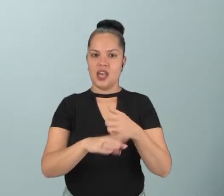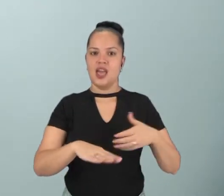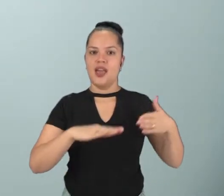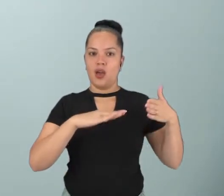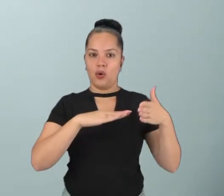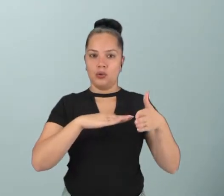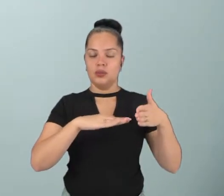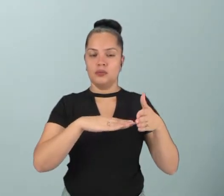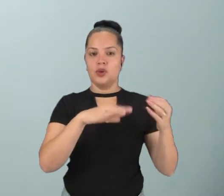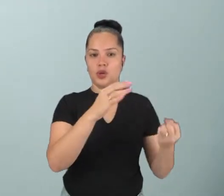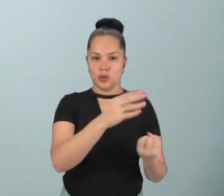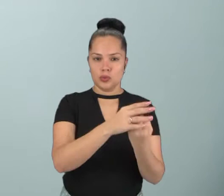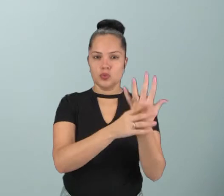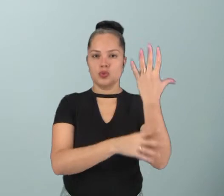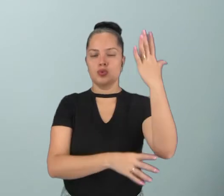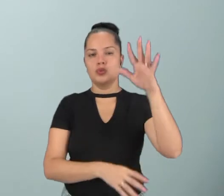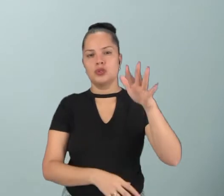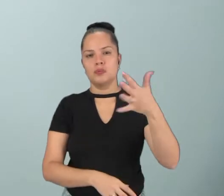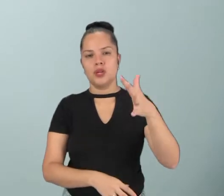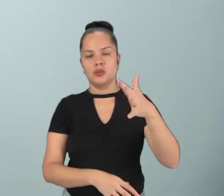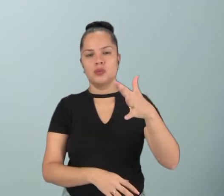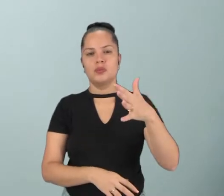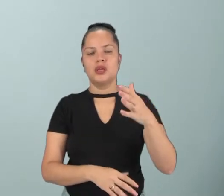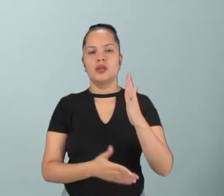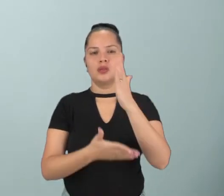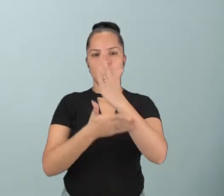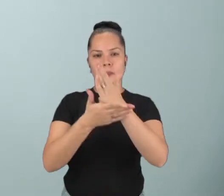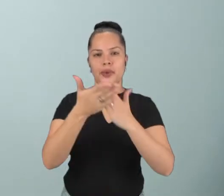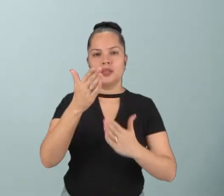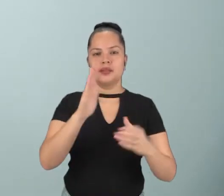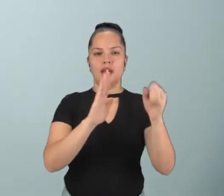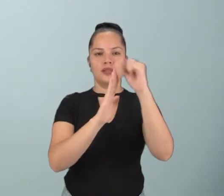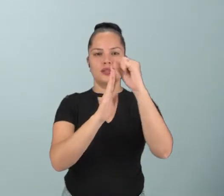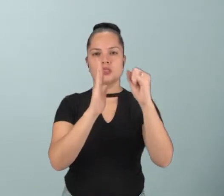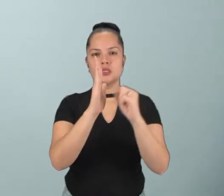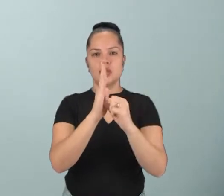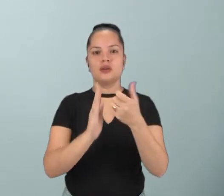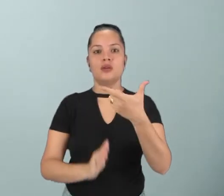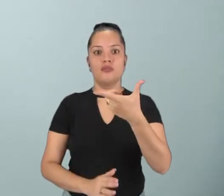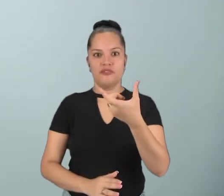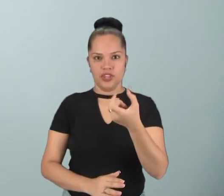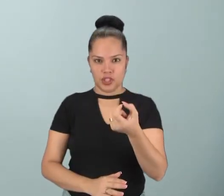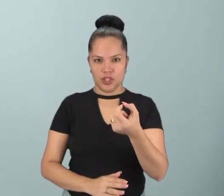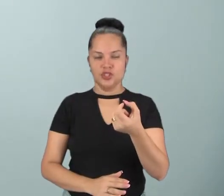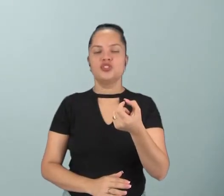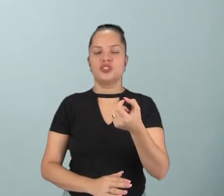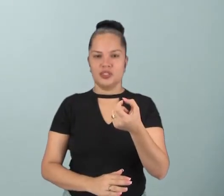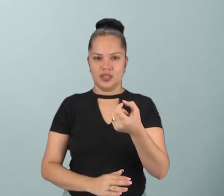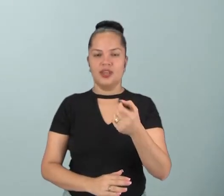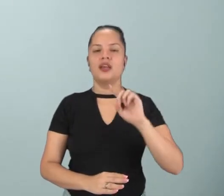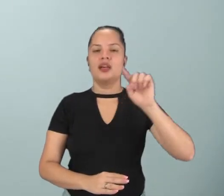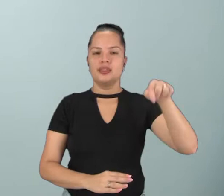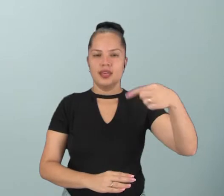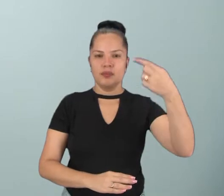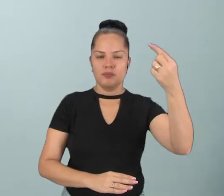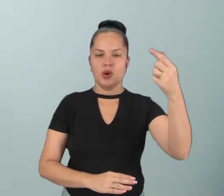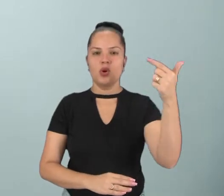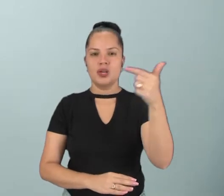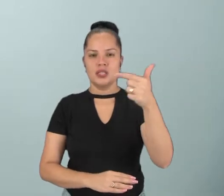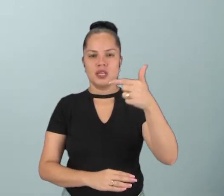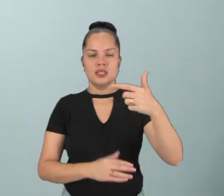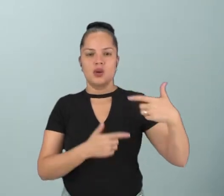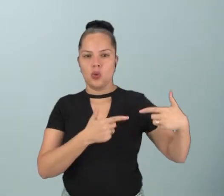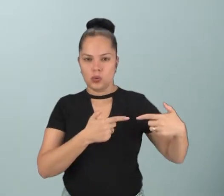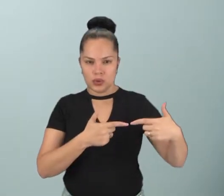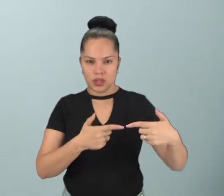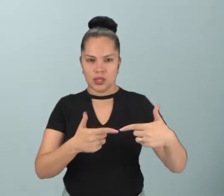vai surgir mais ou menos na segunda metade do século XX. É um movimento pós-Segunda Guerra. Não